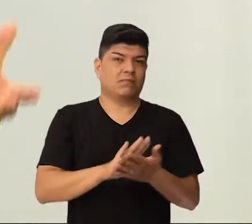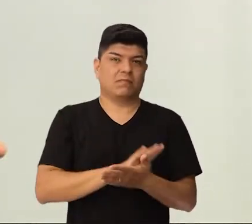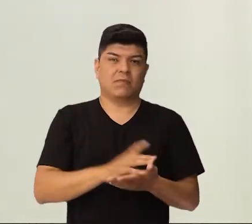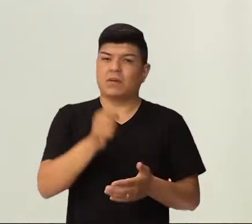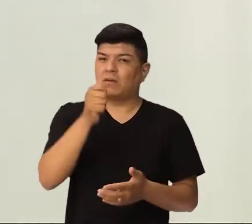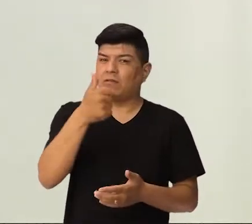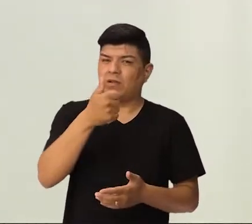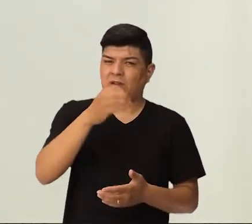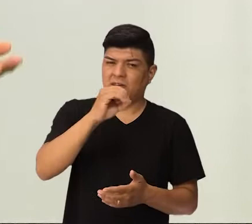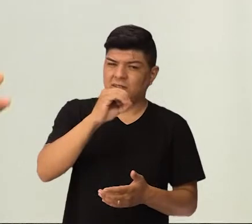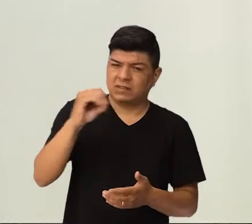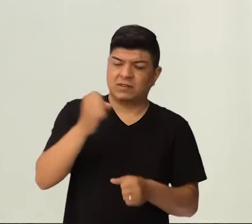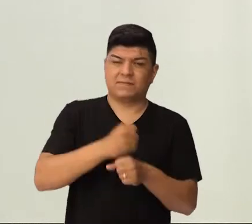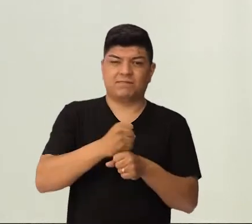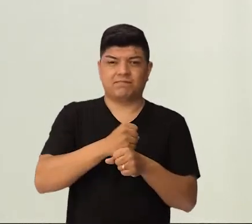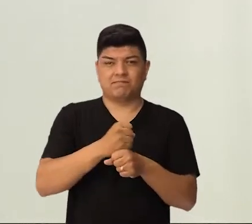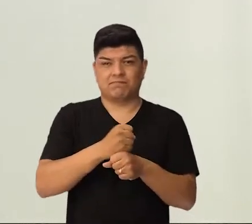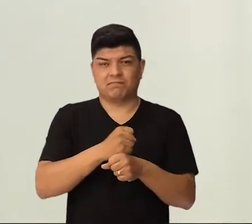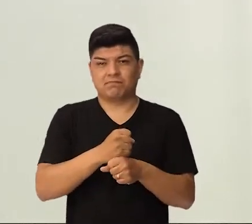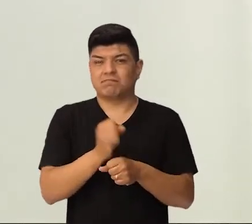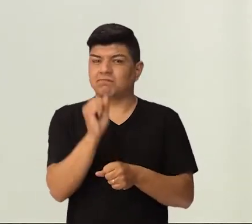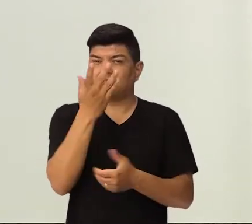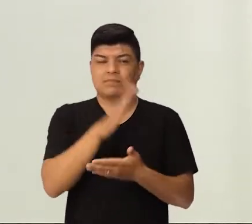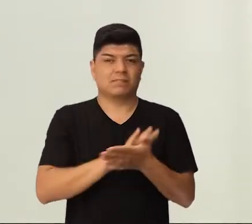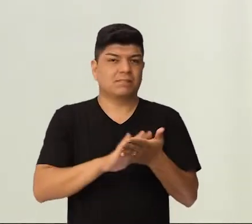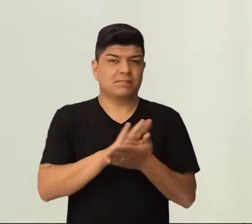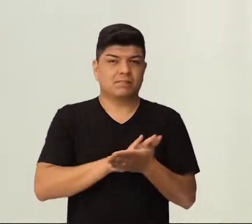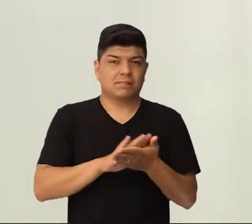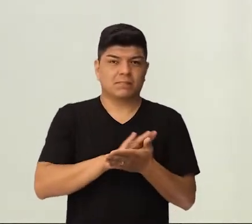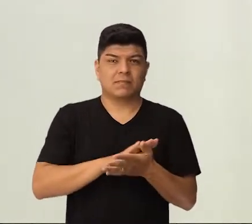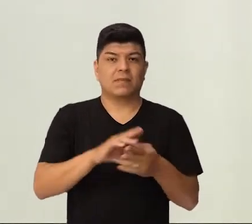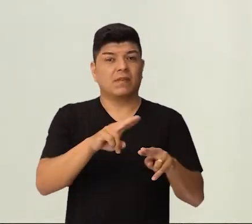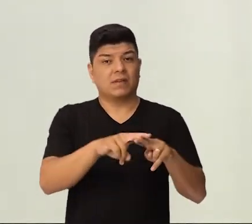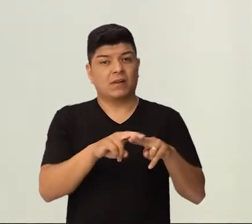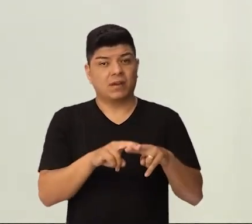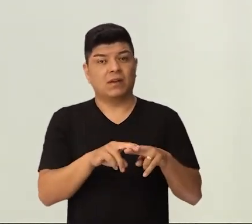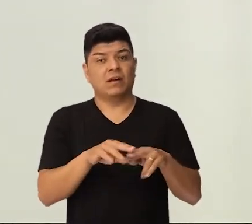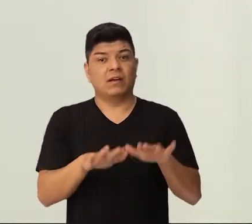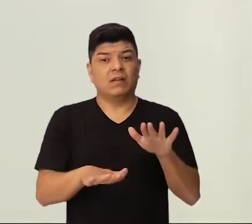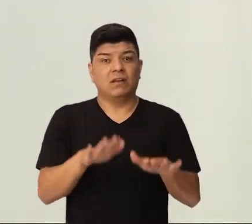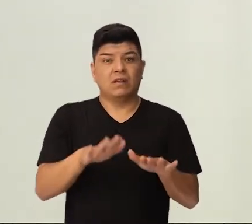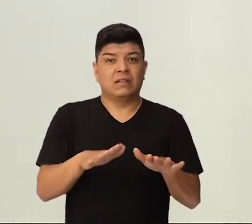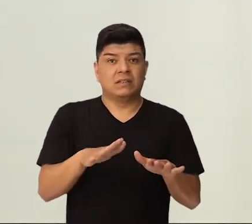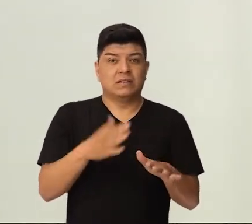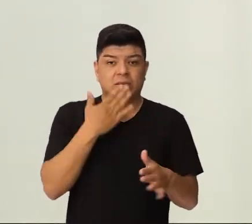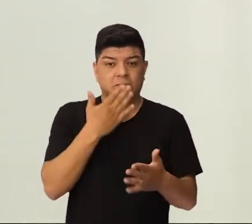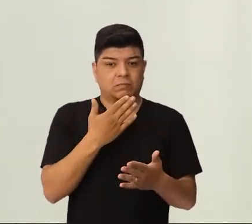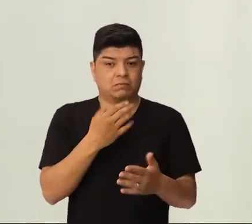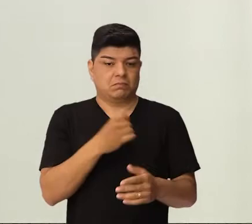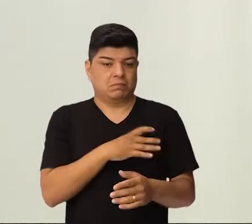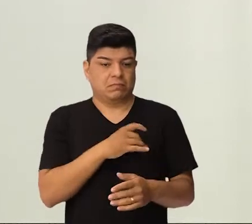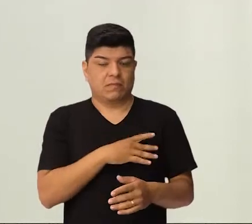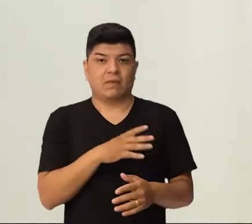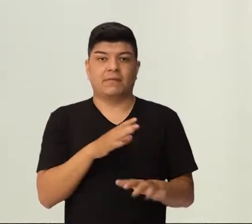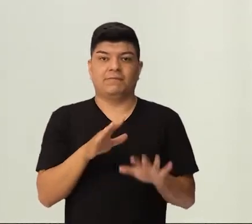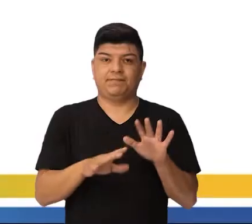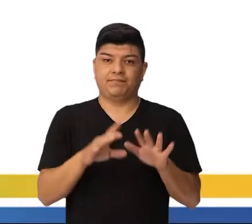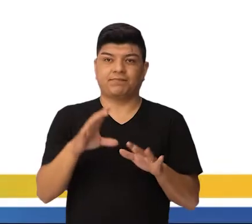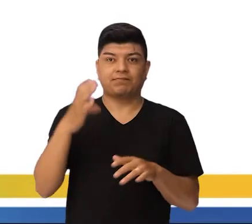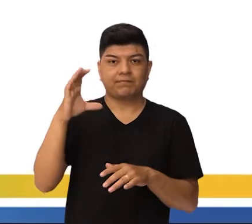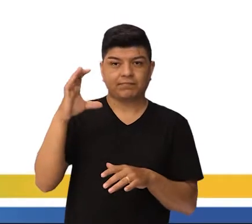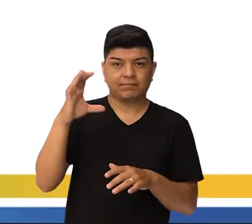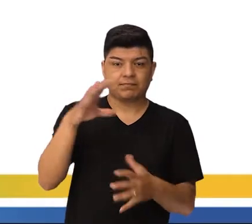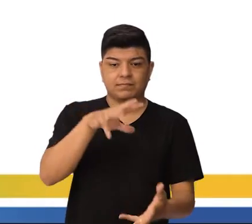quase 100 anos ou há décadas que não acontecia. Então, são situações que assustam a comunidade científica